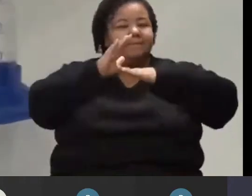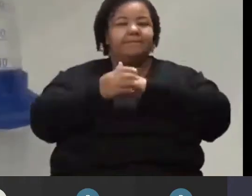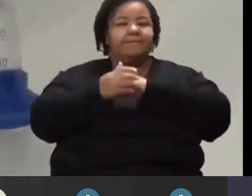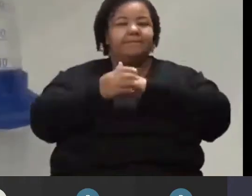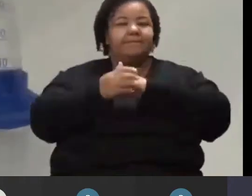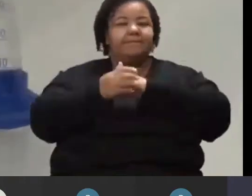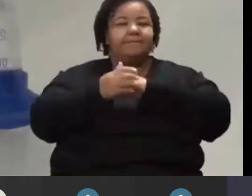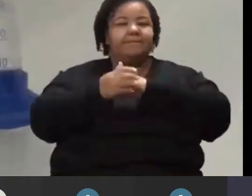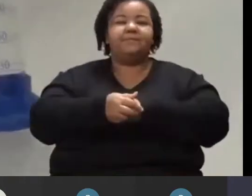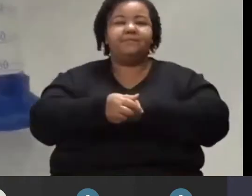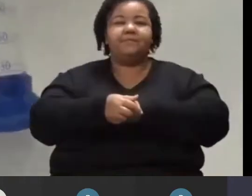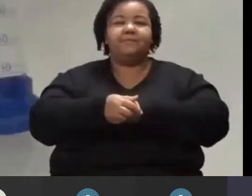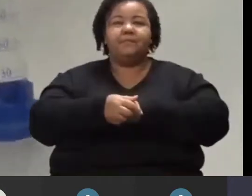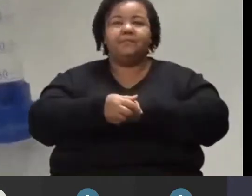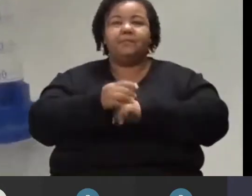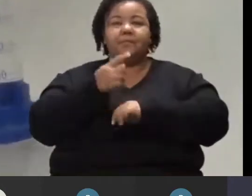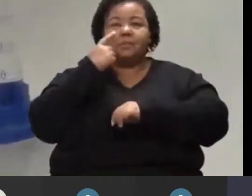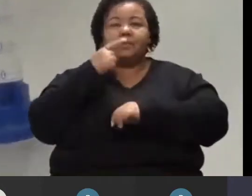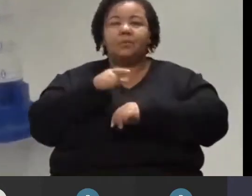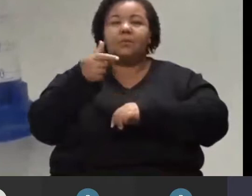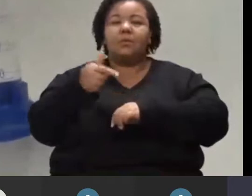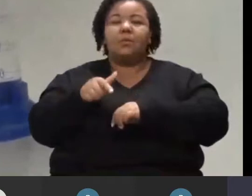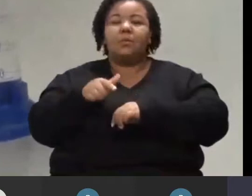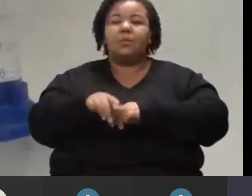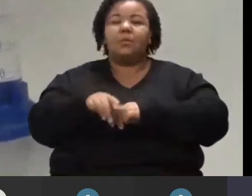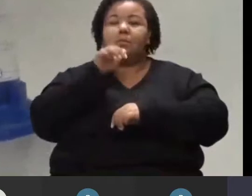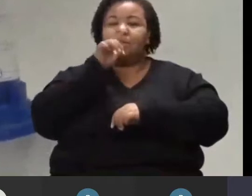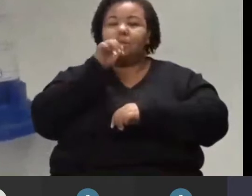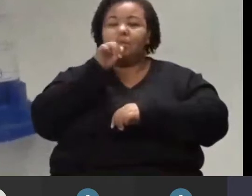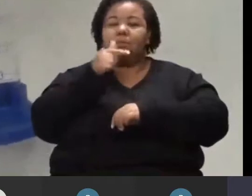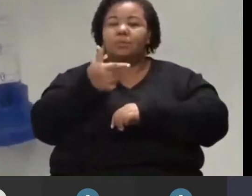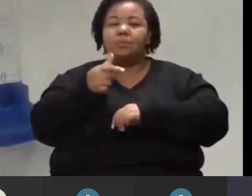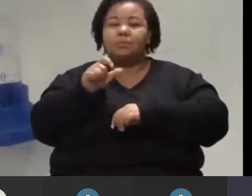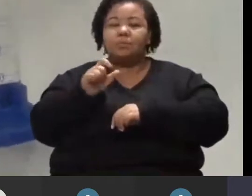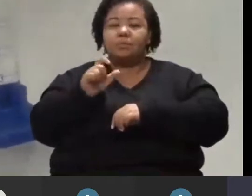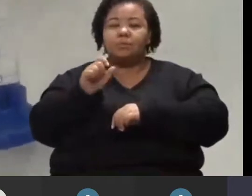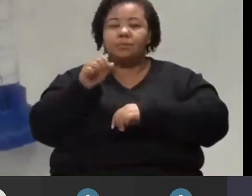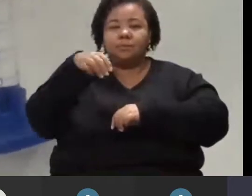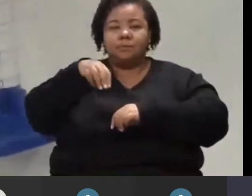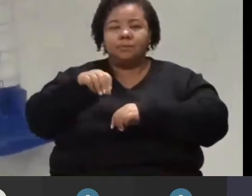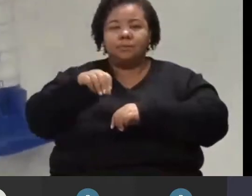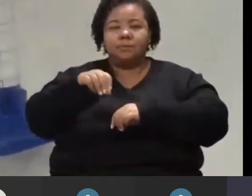Então você precisa verificar exatamente onde está ali o volume de 200 ml